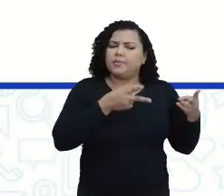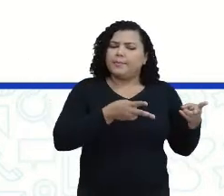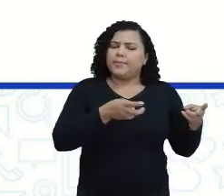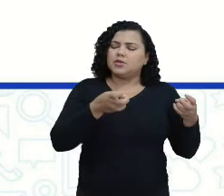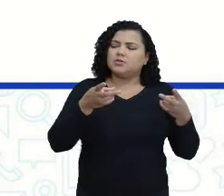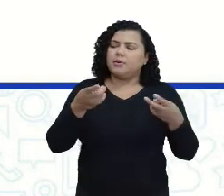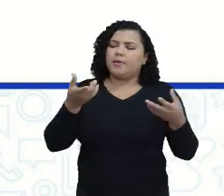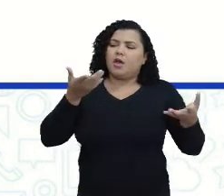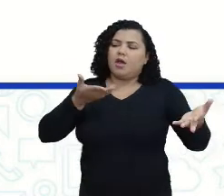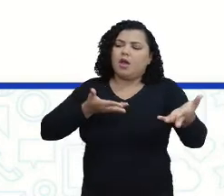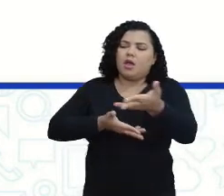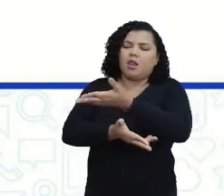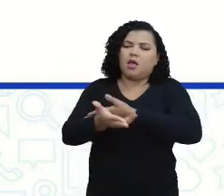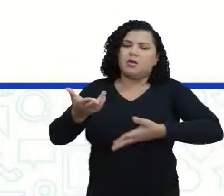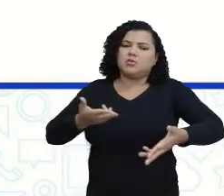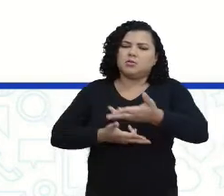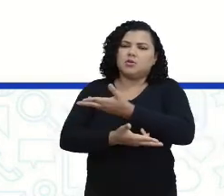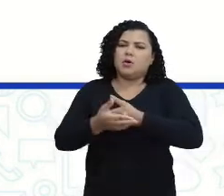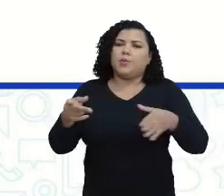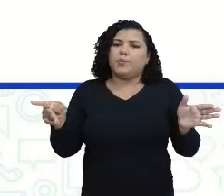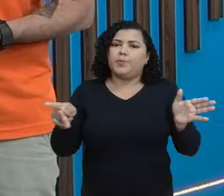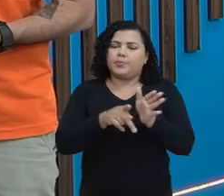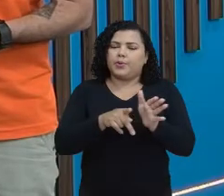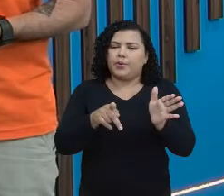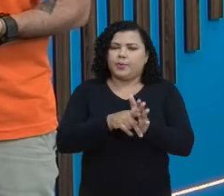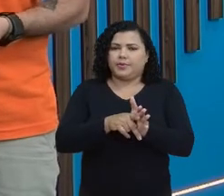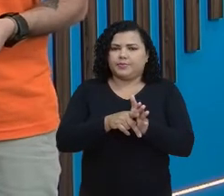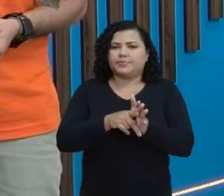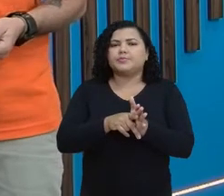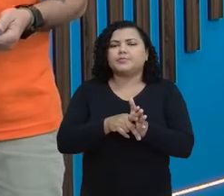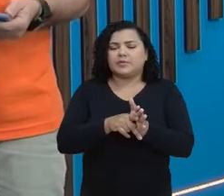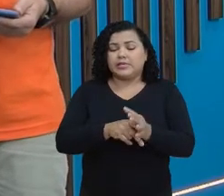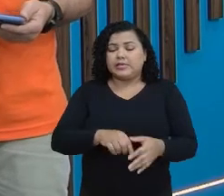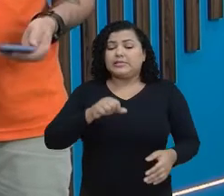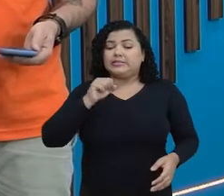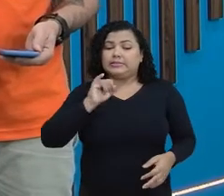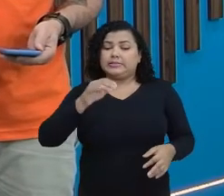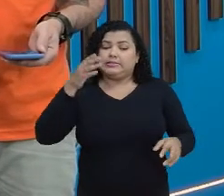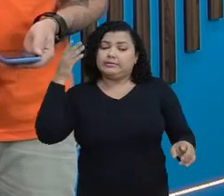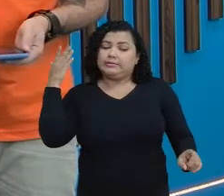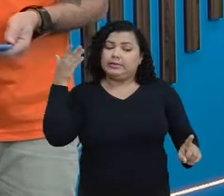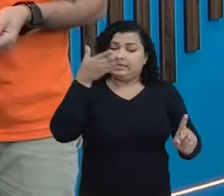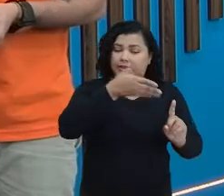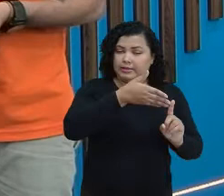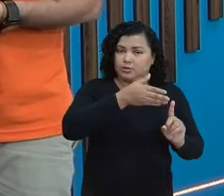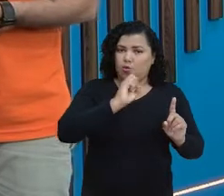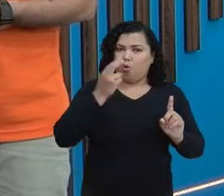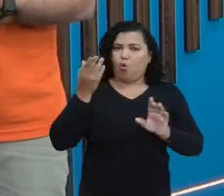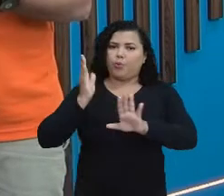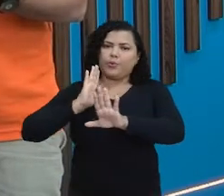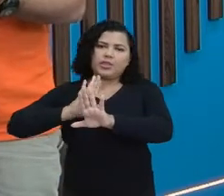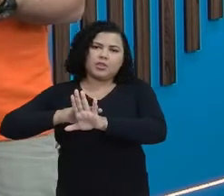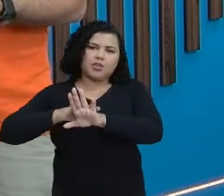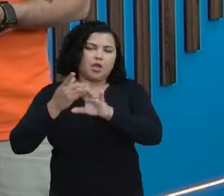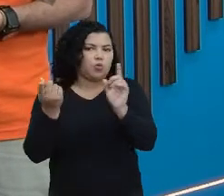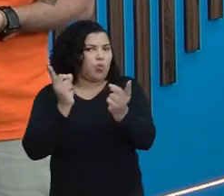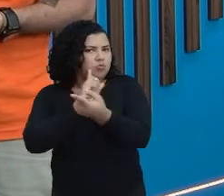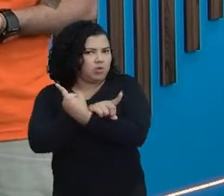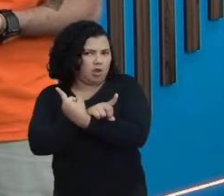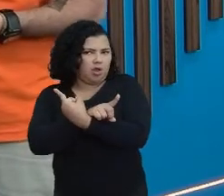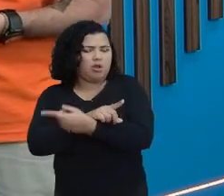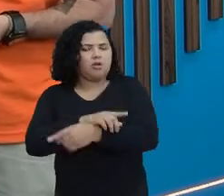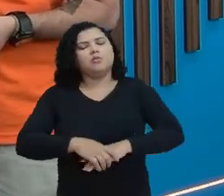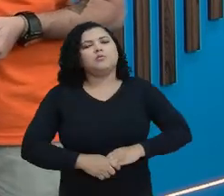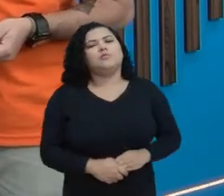estejam se relacionando e conseguir dizer se essas grandezas são diretamente proporcional ou inversamente